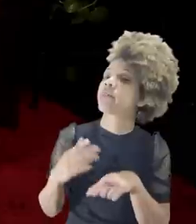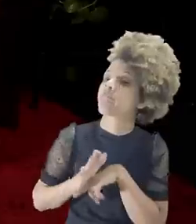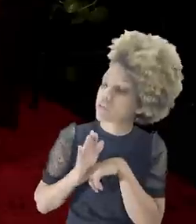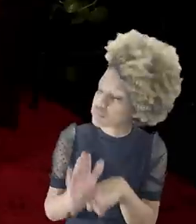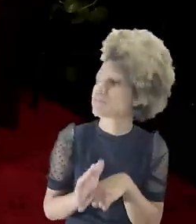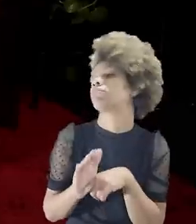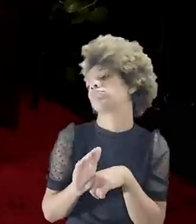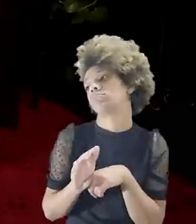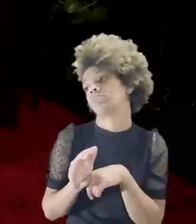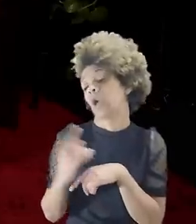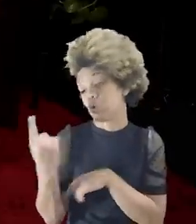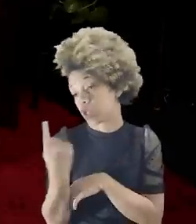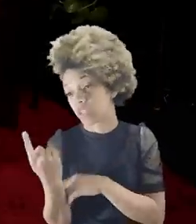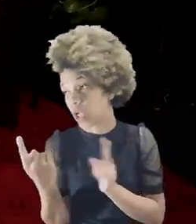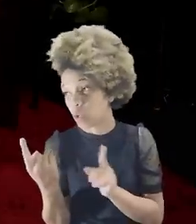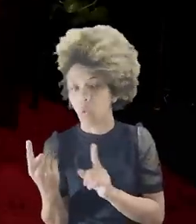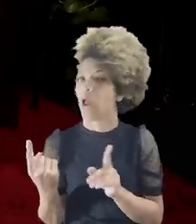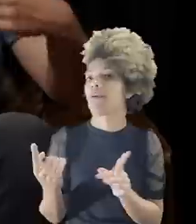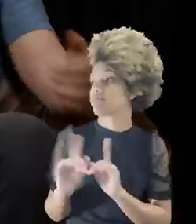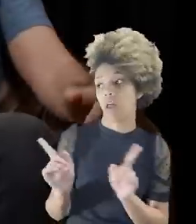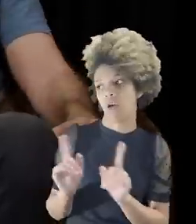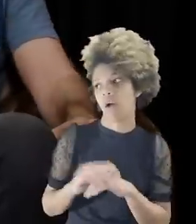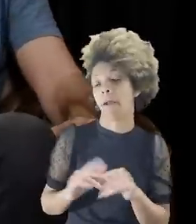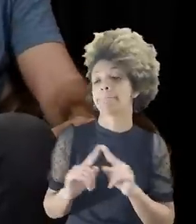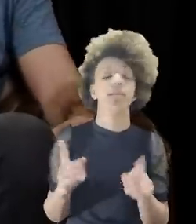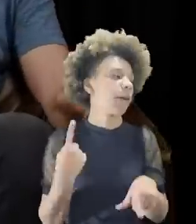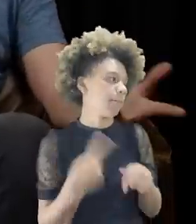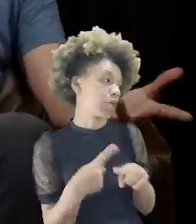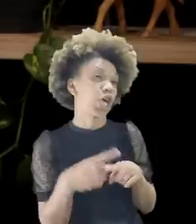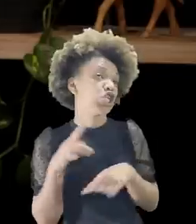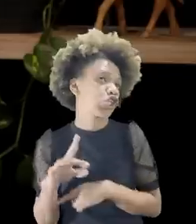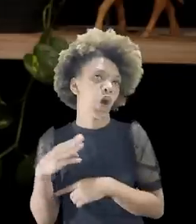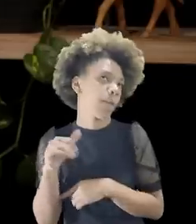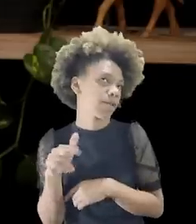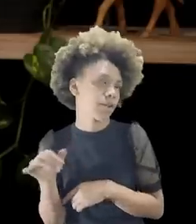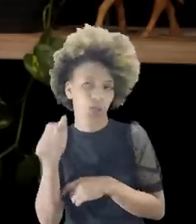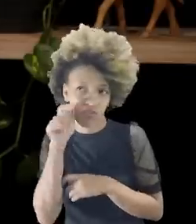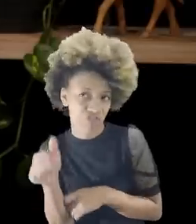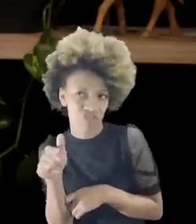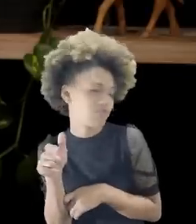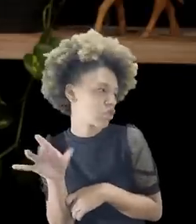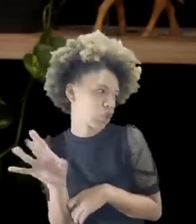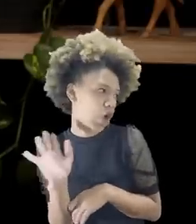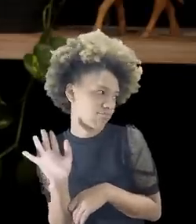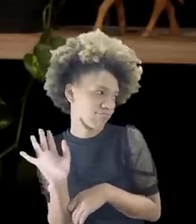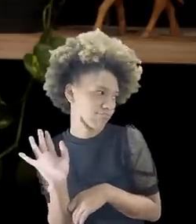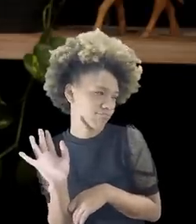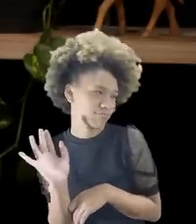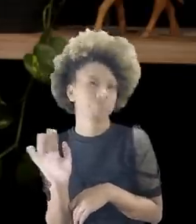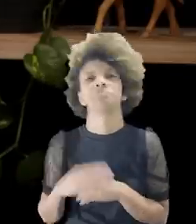tá vindo do homem dele não porque os cara estão deixando porque Ah não porque só o Marcelinho que tá em casa viu